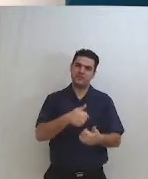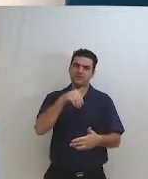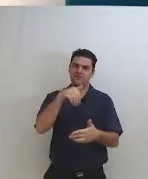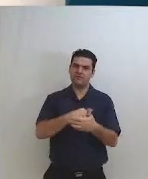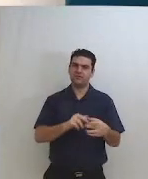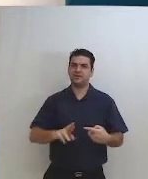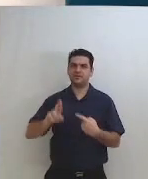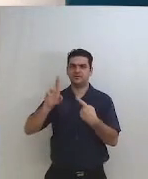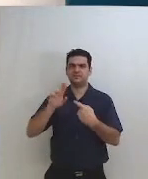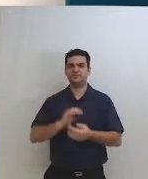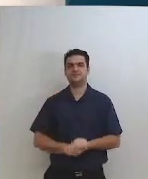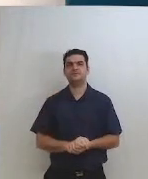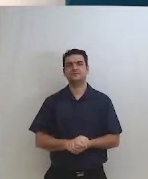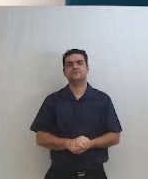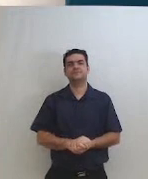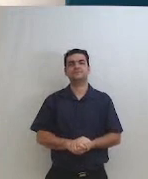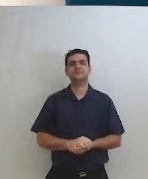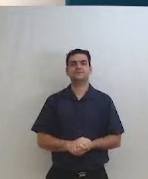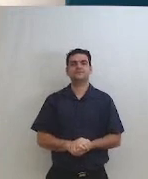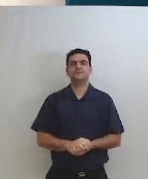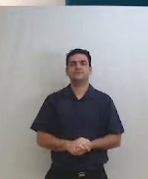voto, senhor presidente.